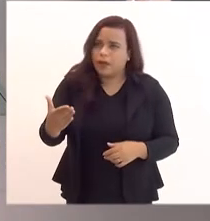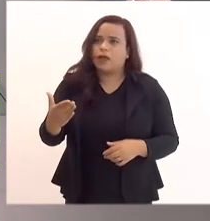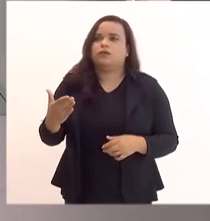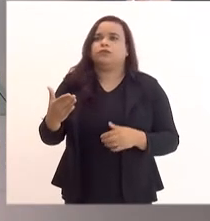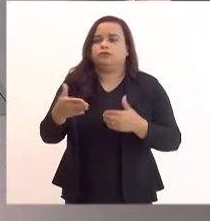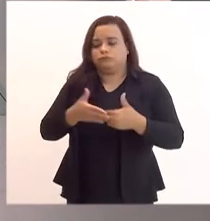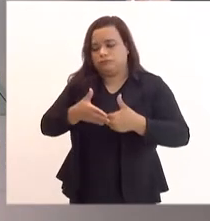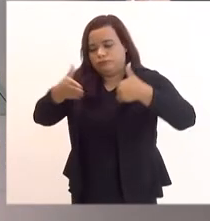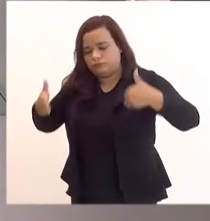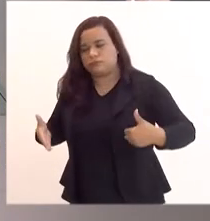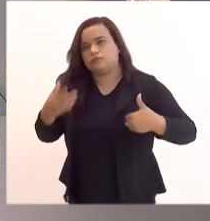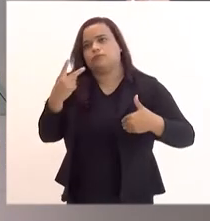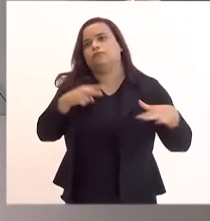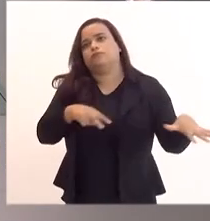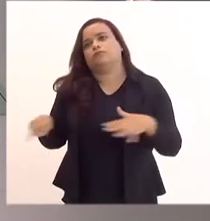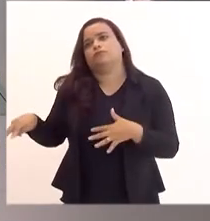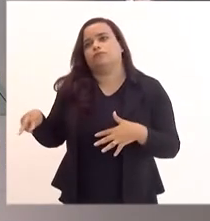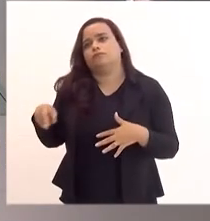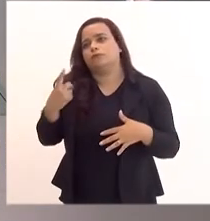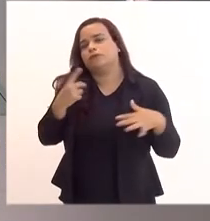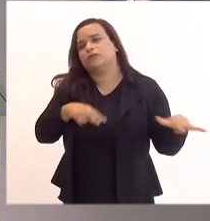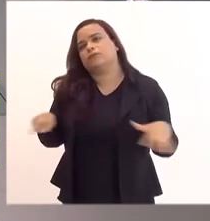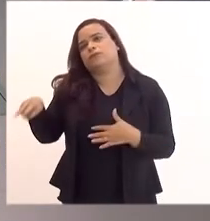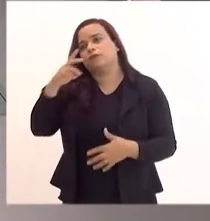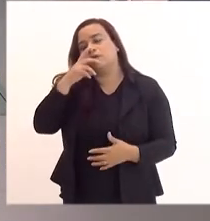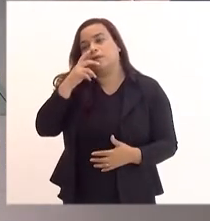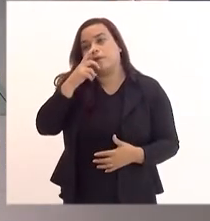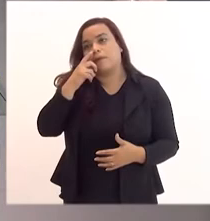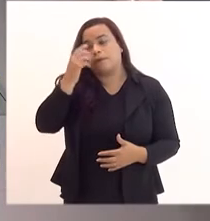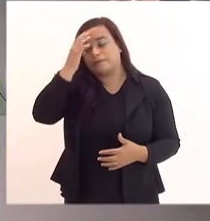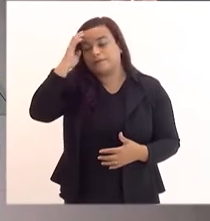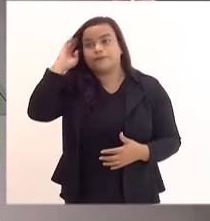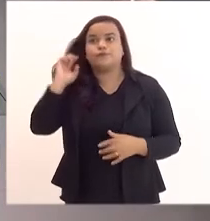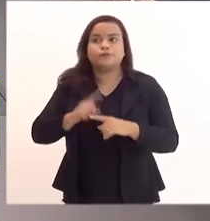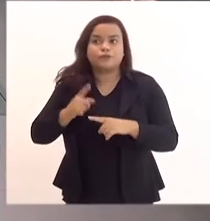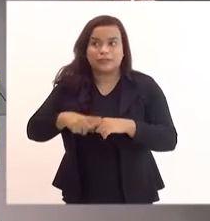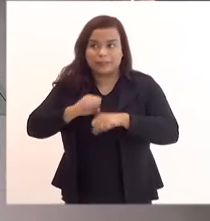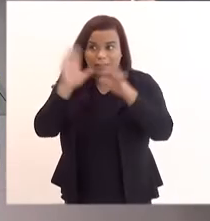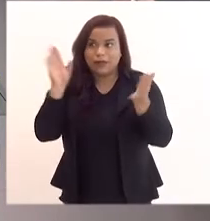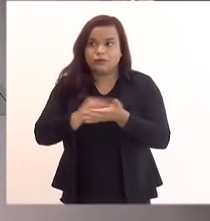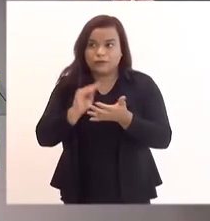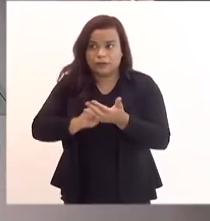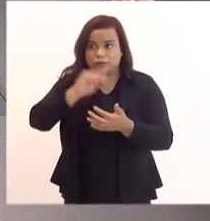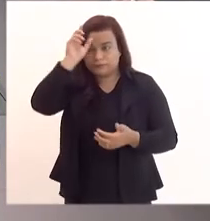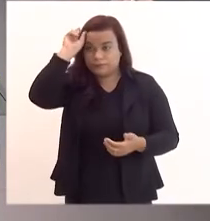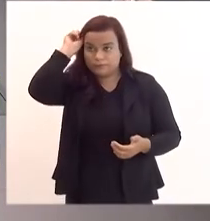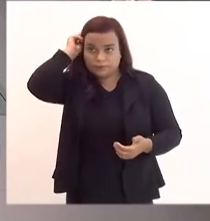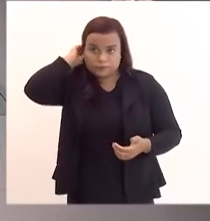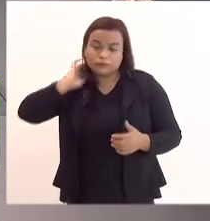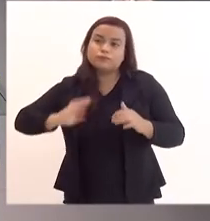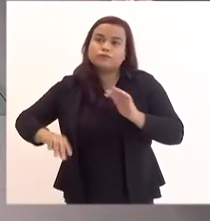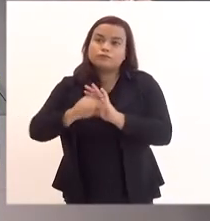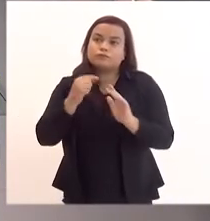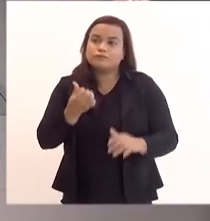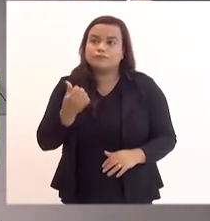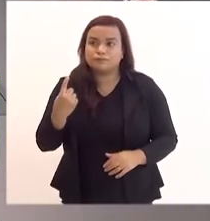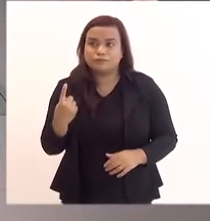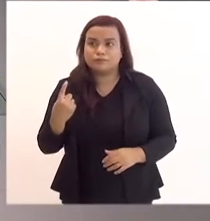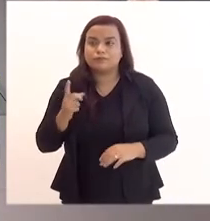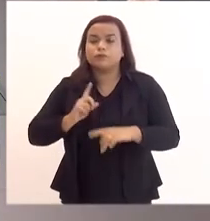uma semana. Presidente. Vou pedir vistas. Porque eu não tenho, não está claro para meu entendimento no 61. Porque eu, por